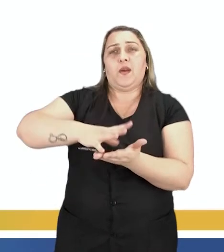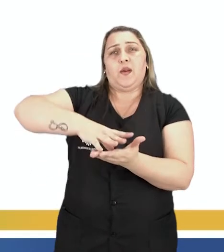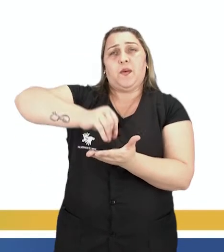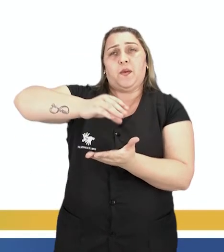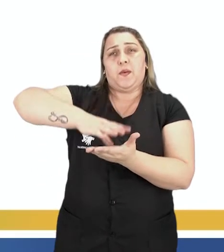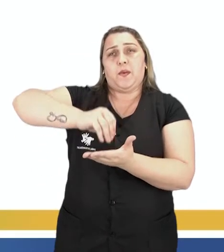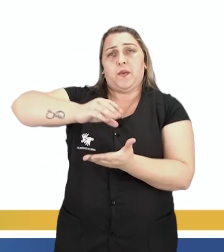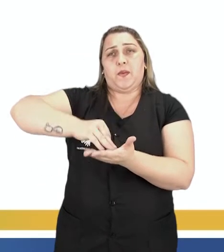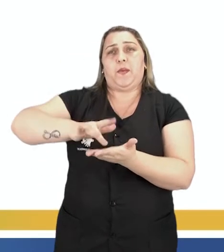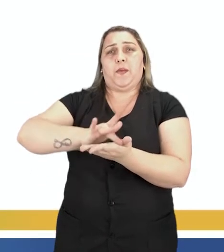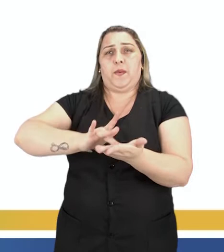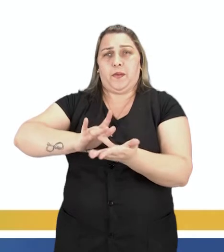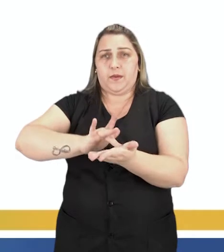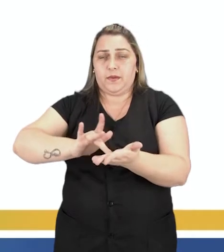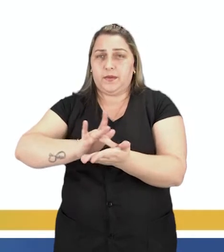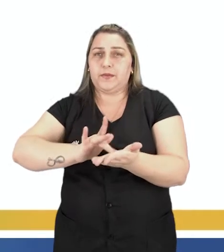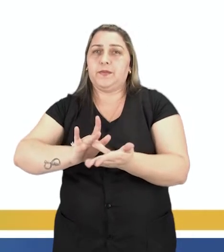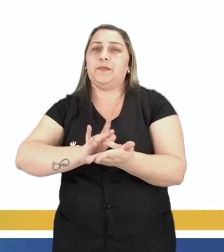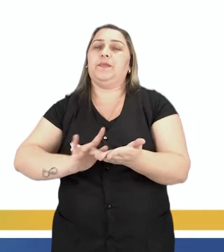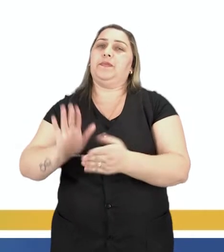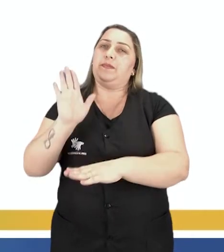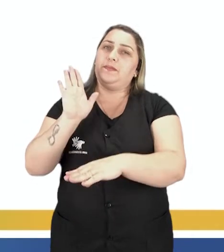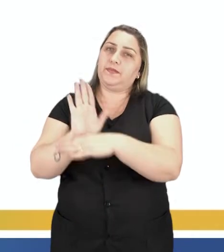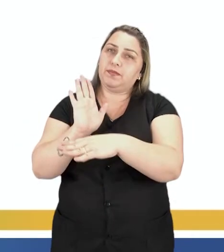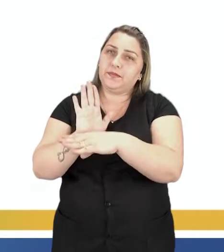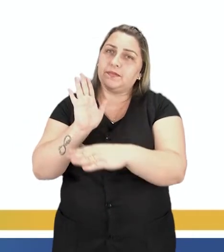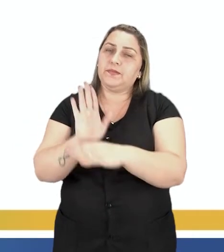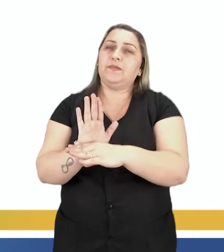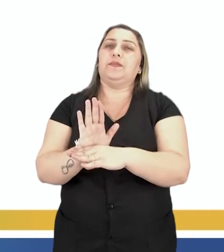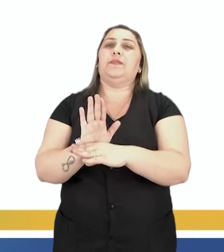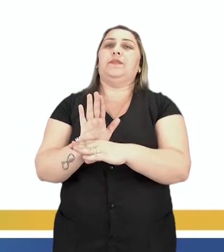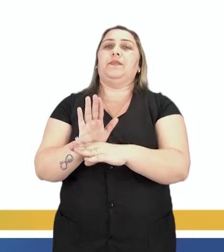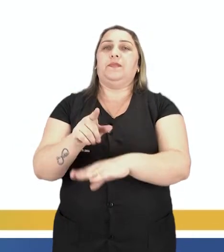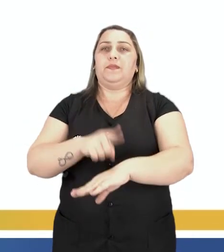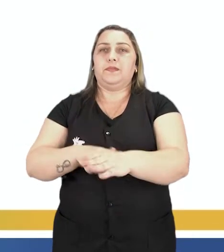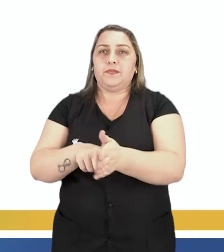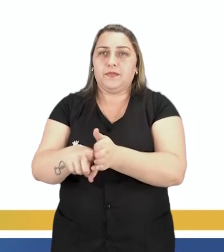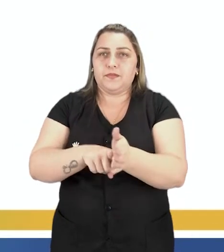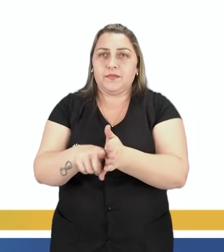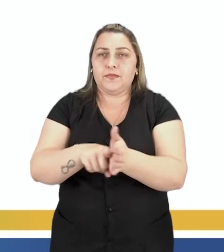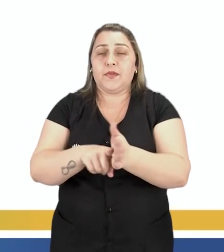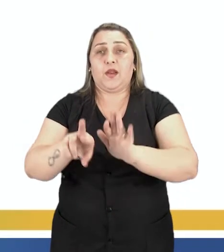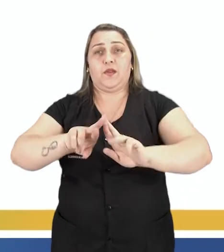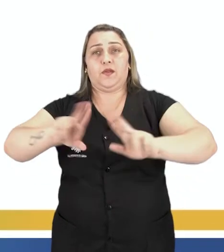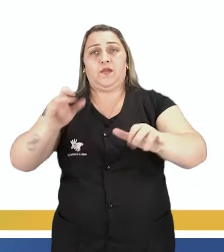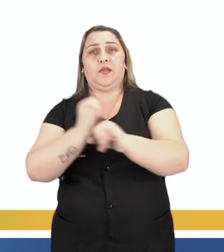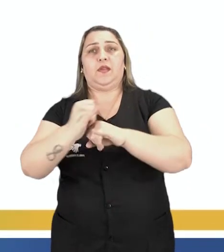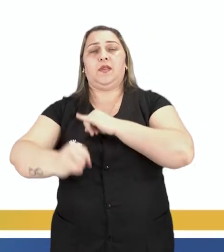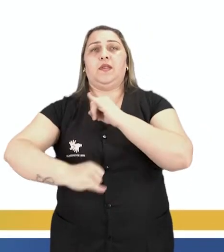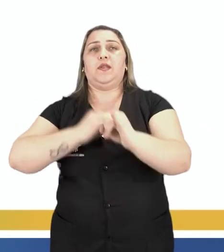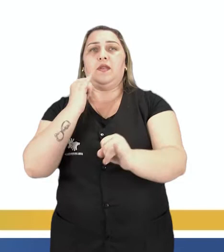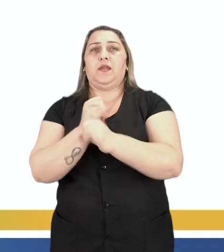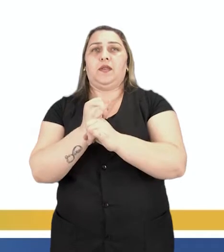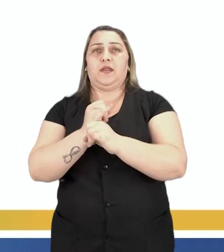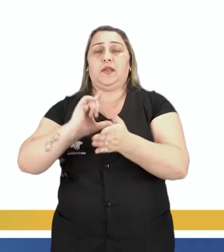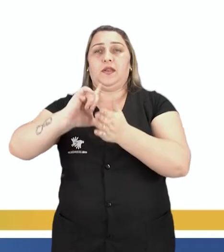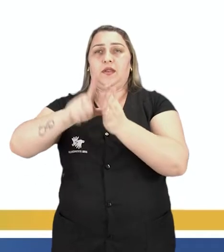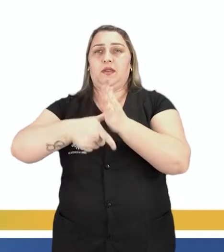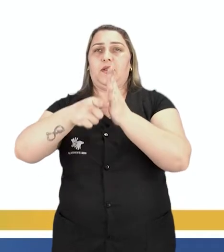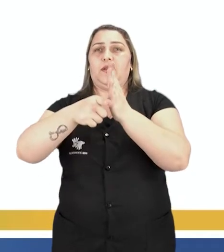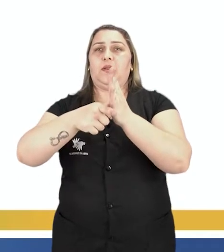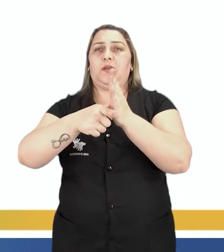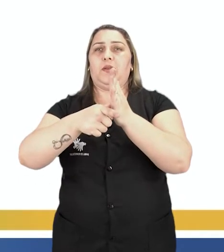digital, eles presumem credibilidade, diferentemente da internet. Além de não poder editar o conteúdo depois de